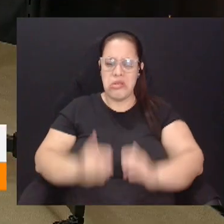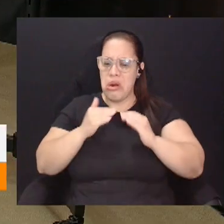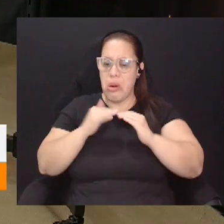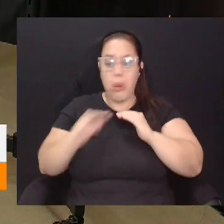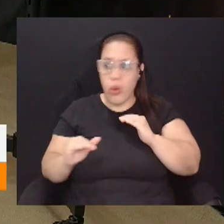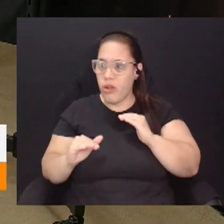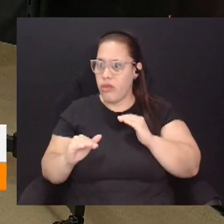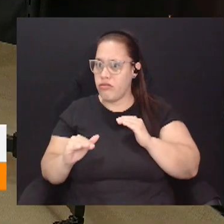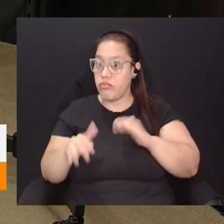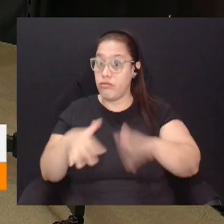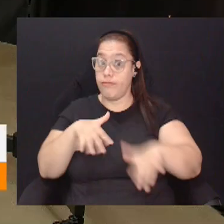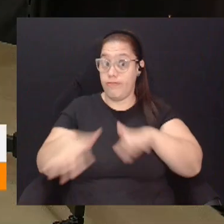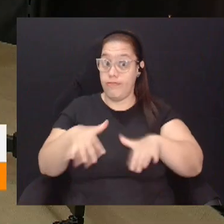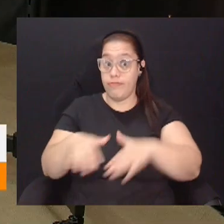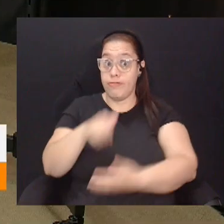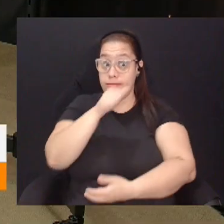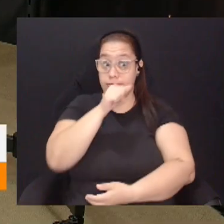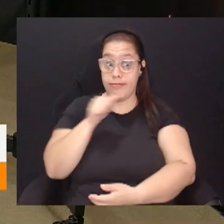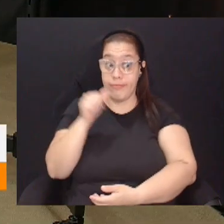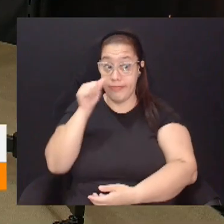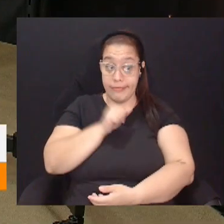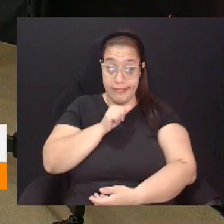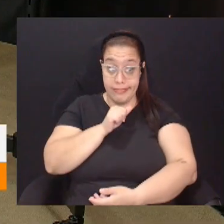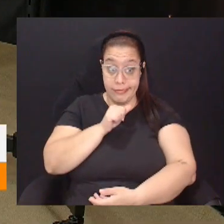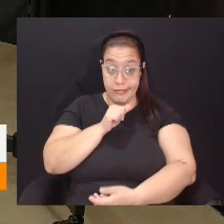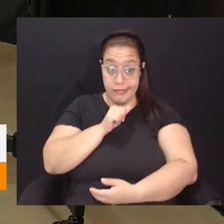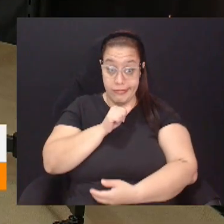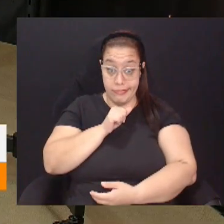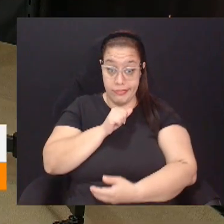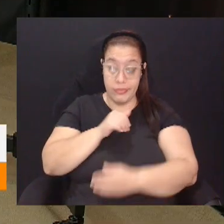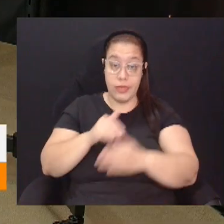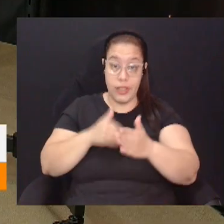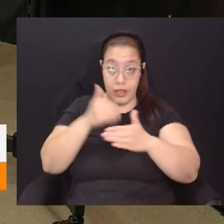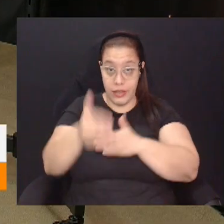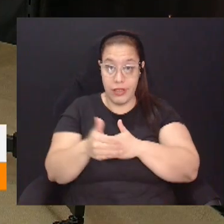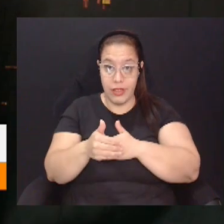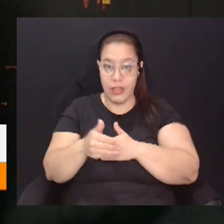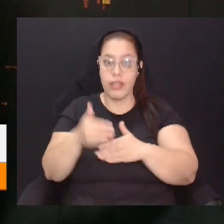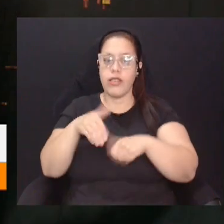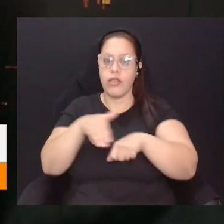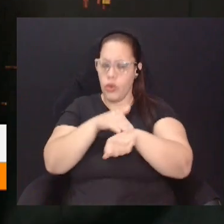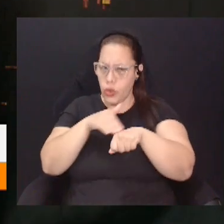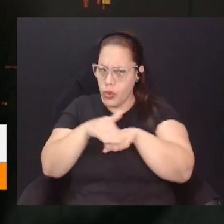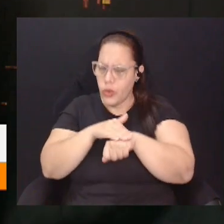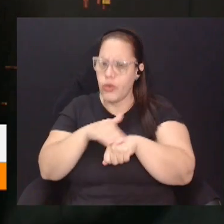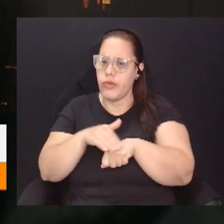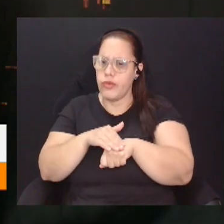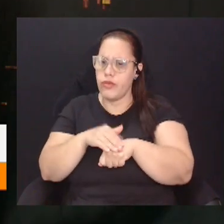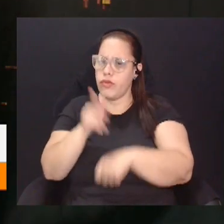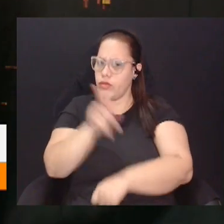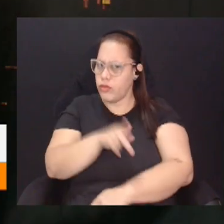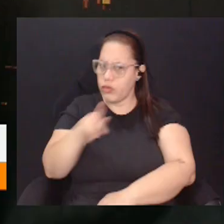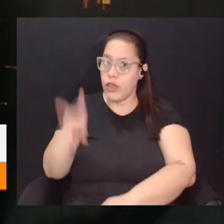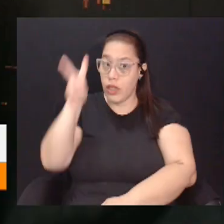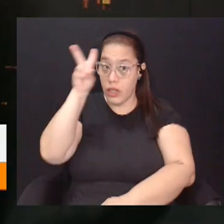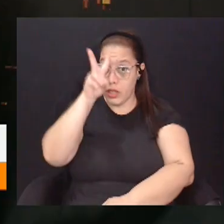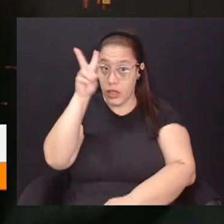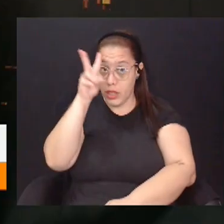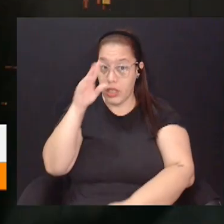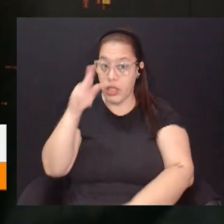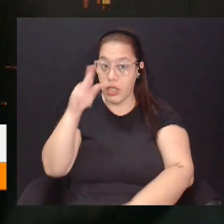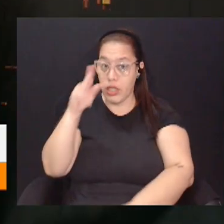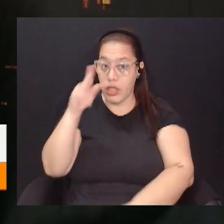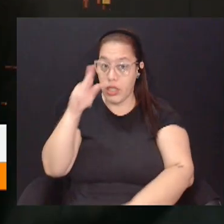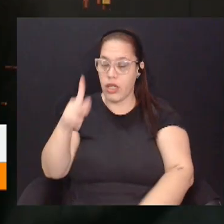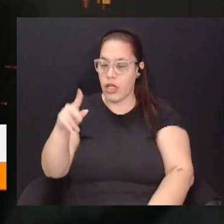de penitência, né. A gente passou um pouquinho batido, mas agora conversando, com o professor, me lembrei dessa questão da penitência, eu acho interessante o